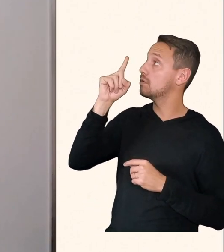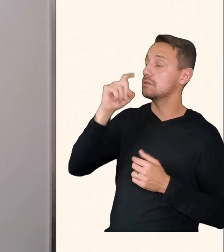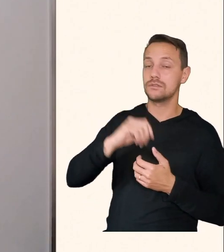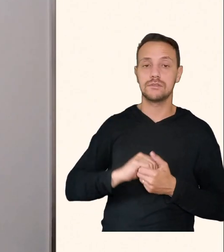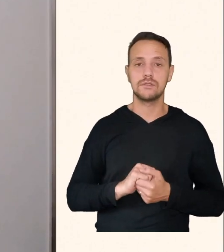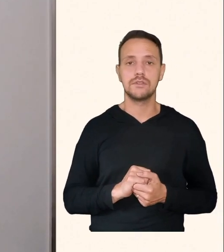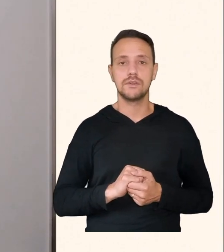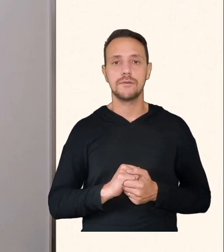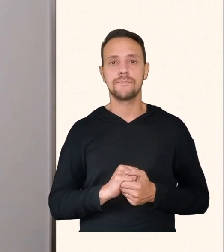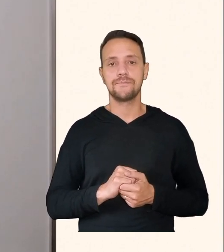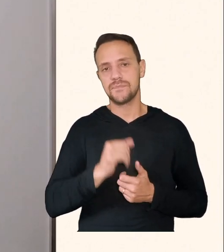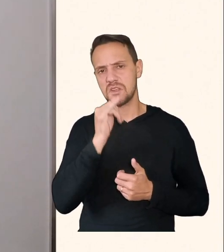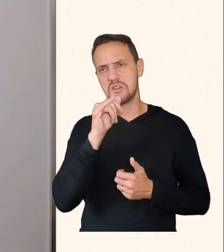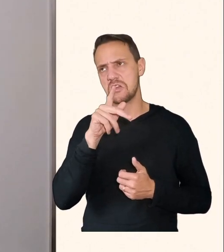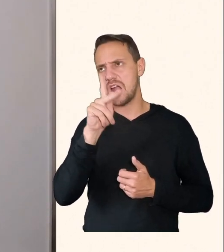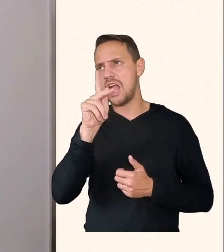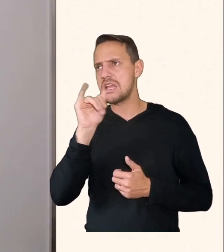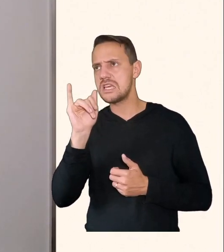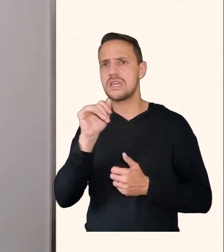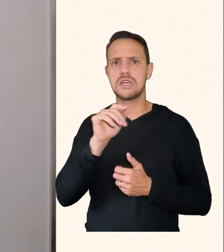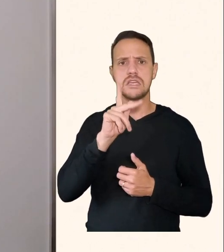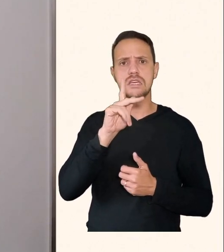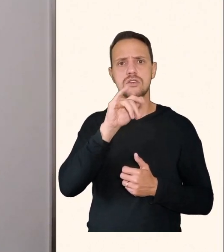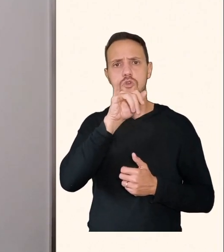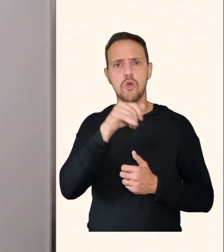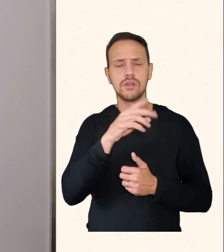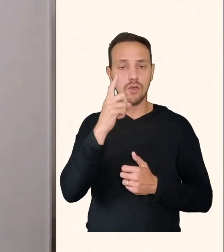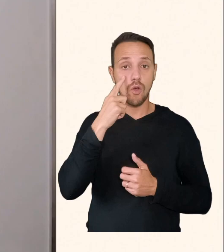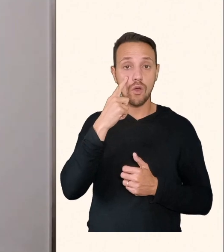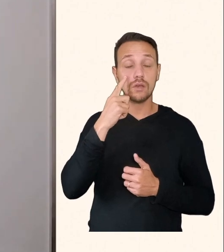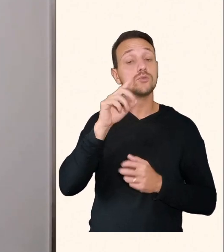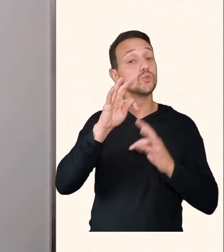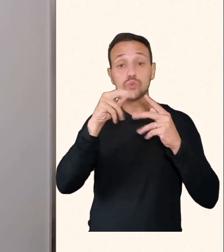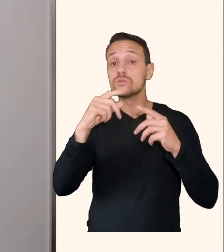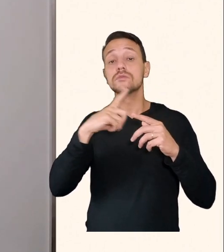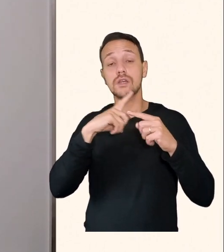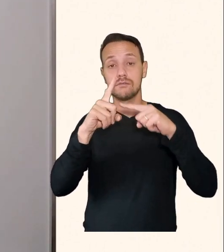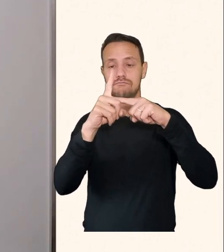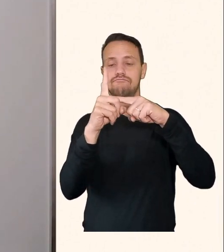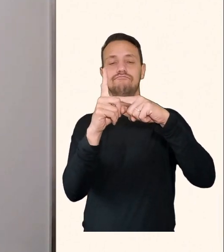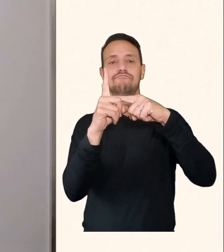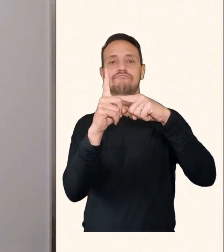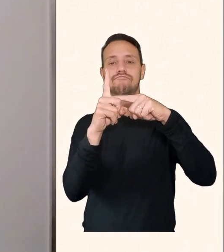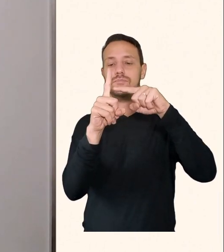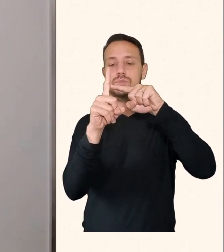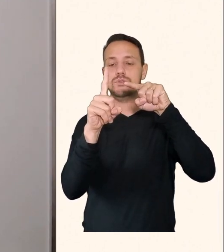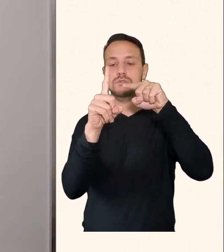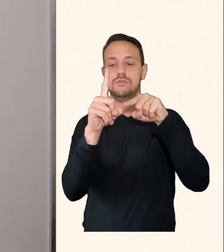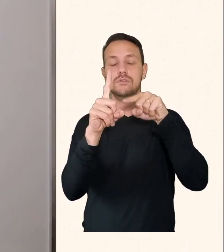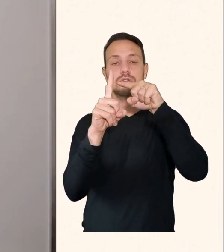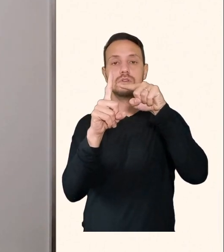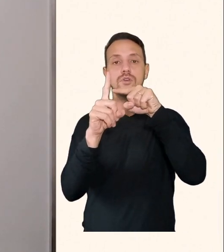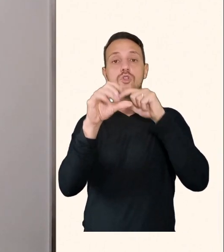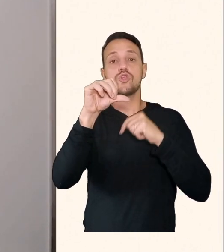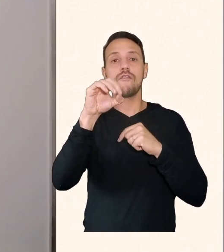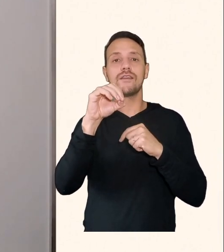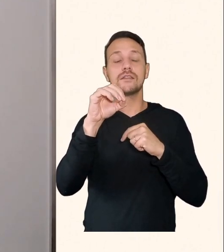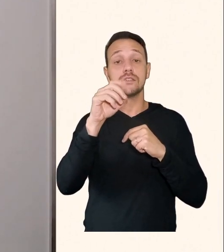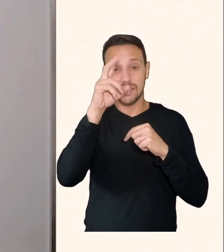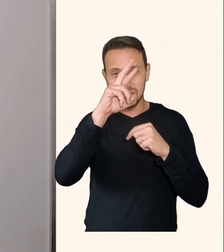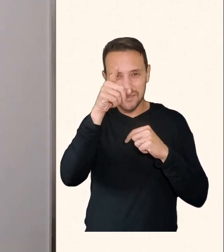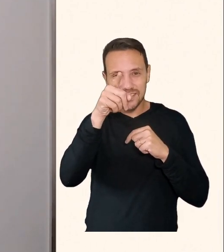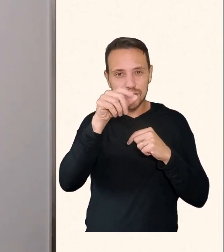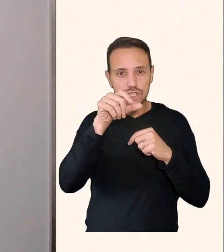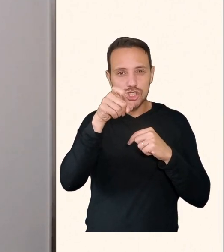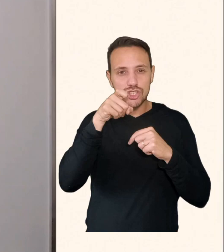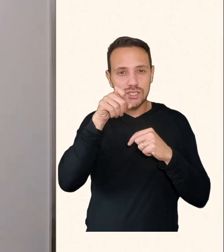90. O ângulo entre Y e Z é 90. O ângulo entre X e Z é 90. E o contrário também, o ângulo